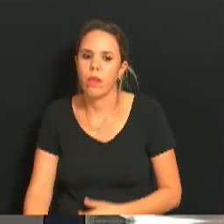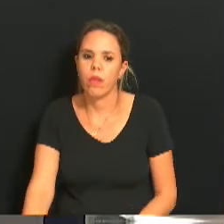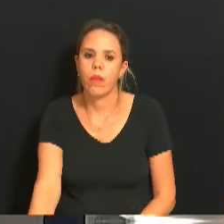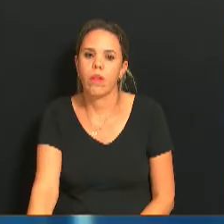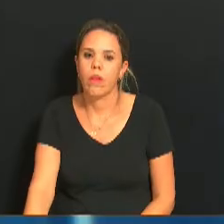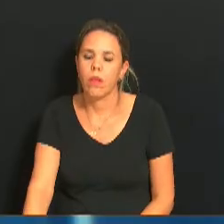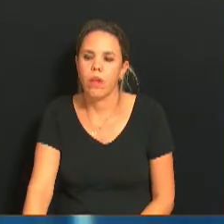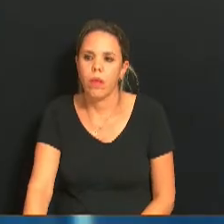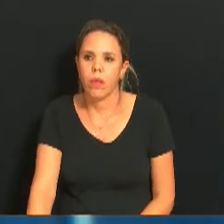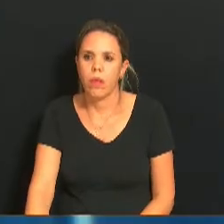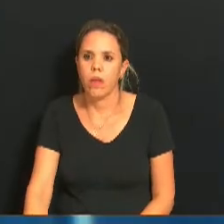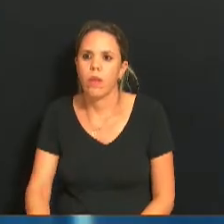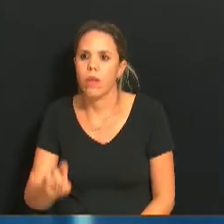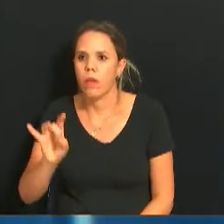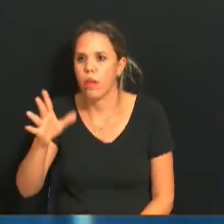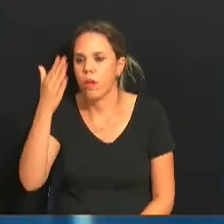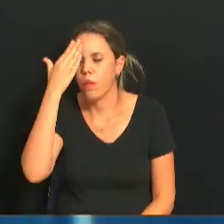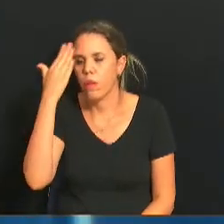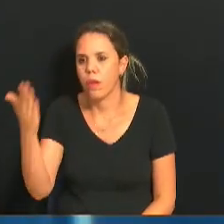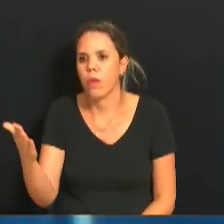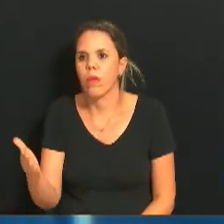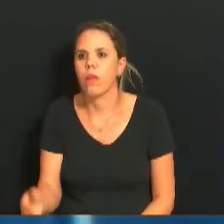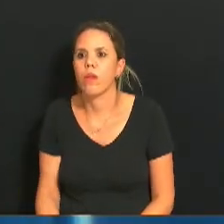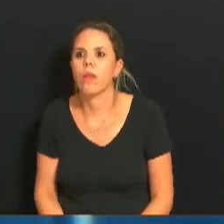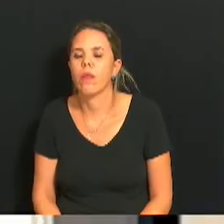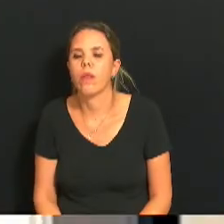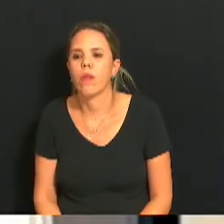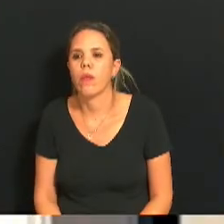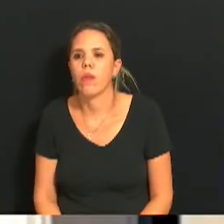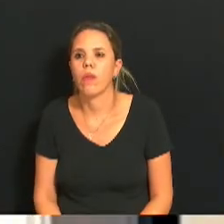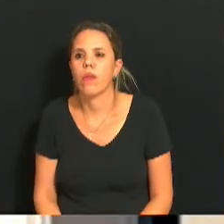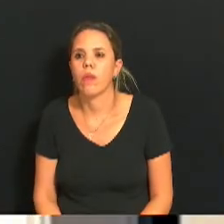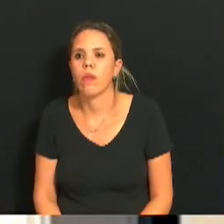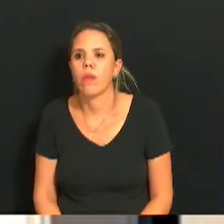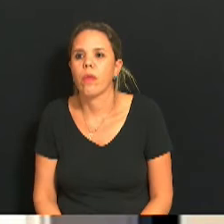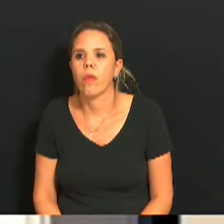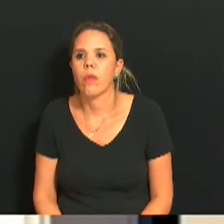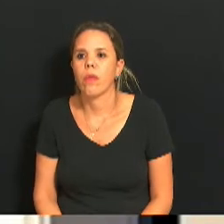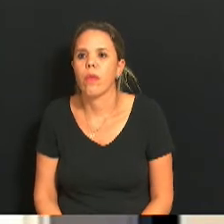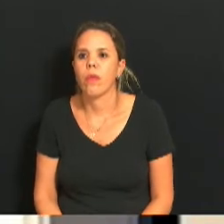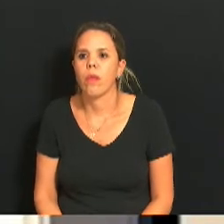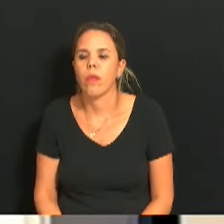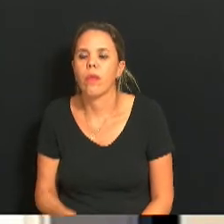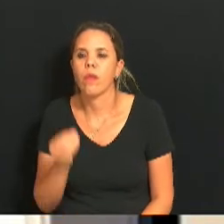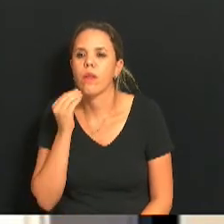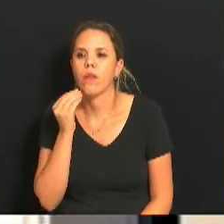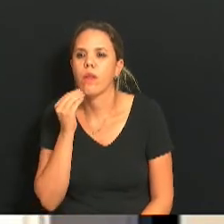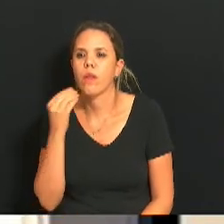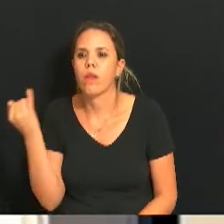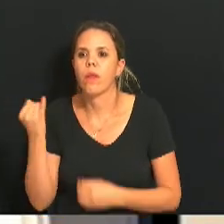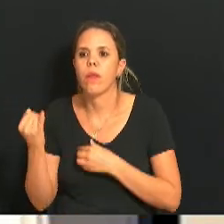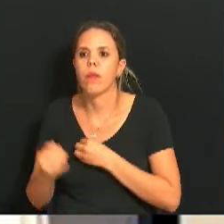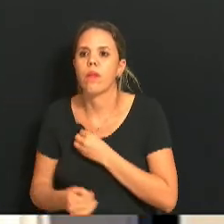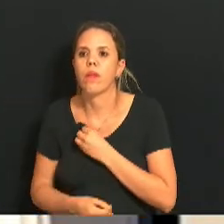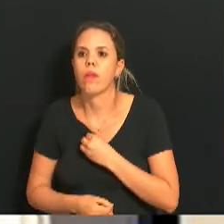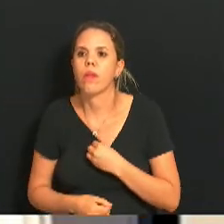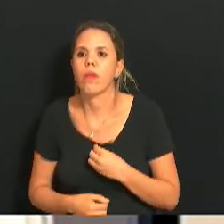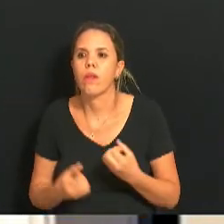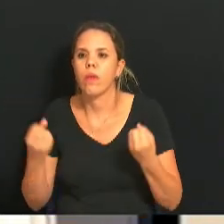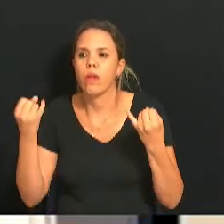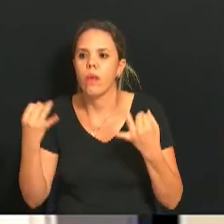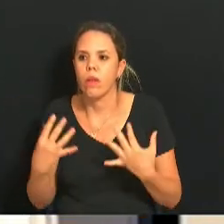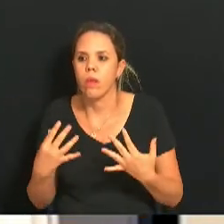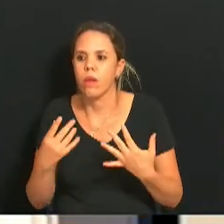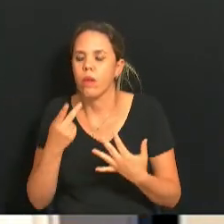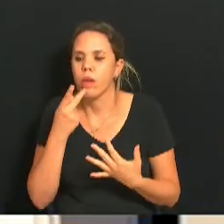e eu queria só agradecer agradecer a câmara de vereadores nesse espaço aqui de extrema importância para a gente falar